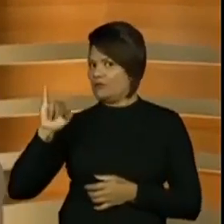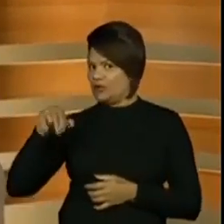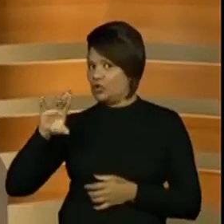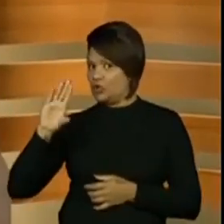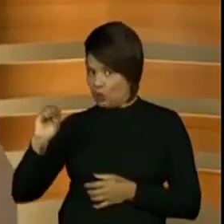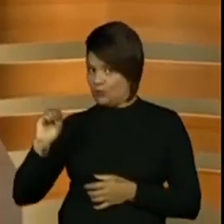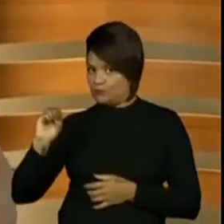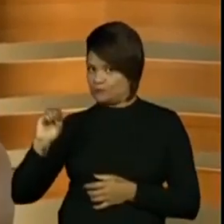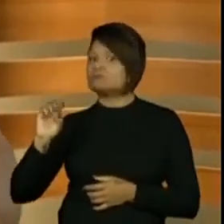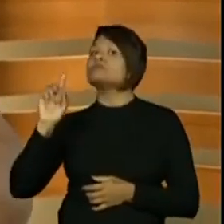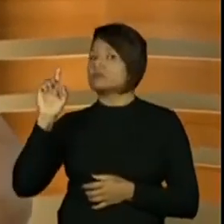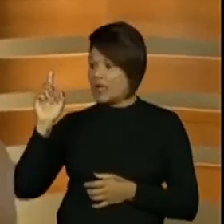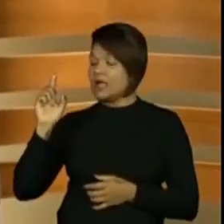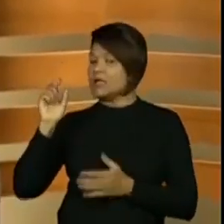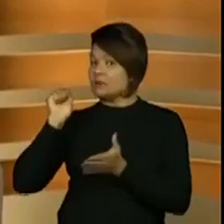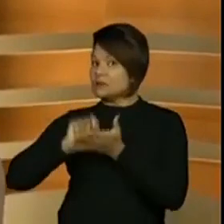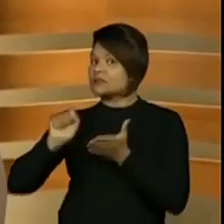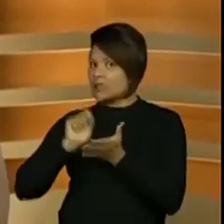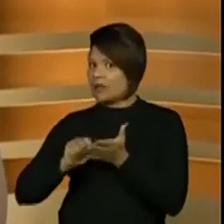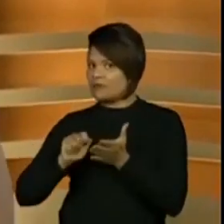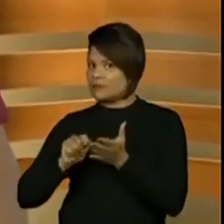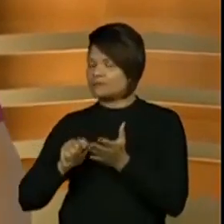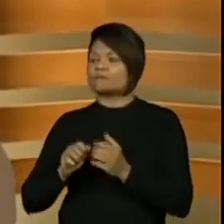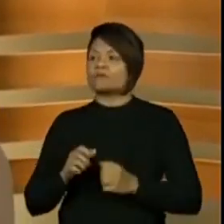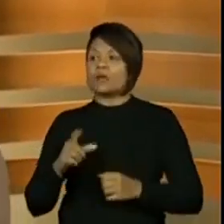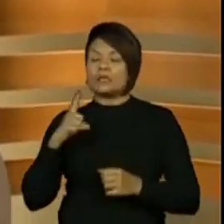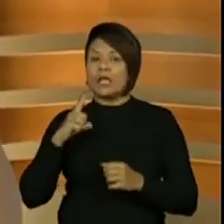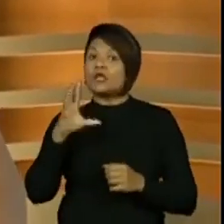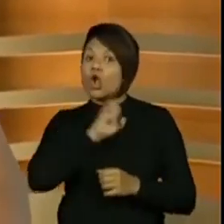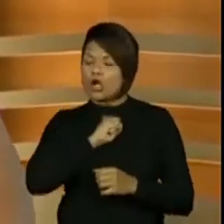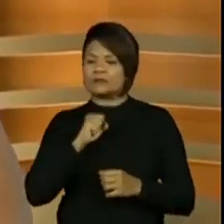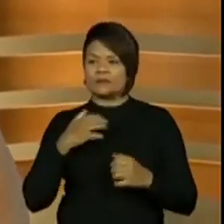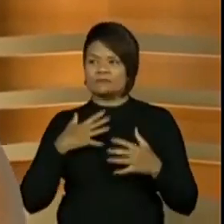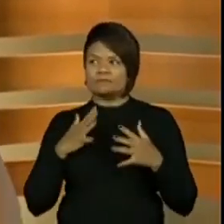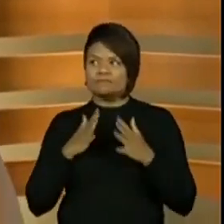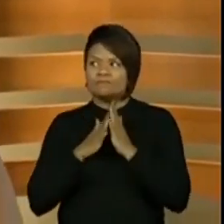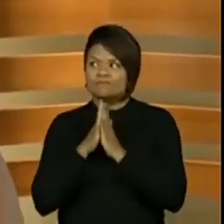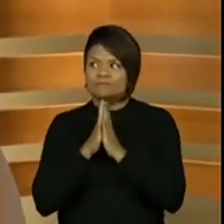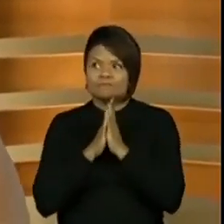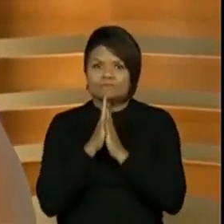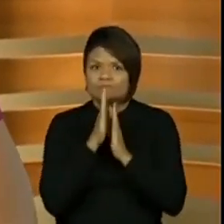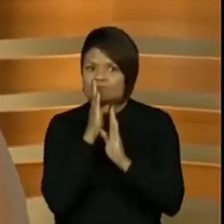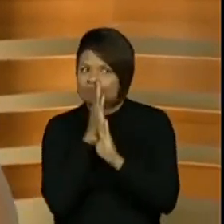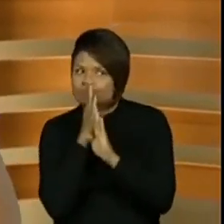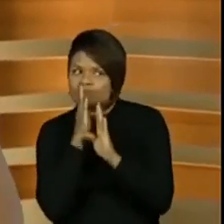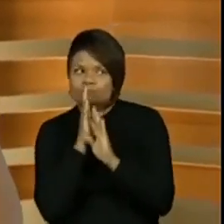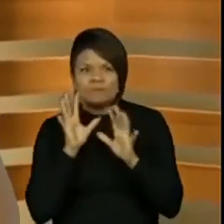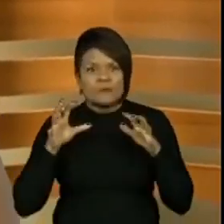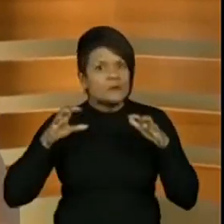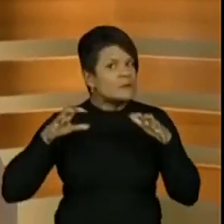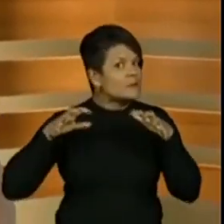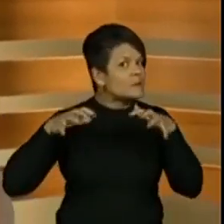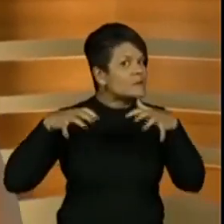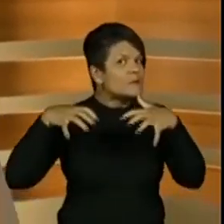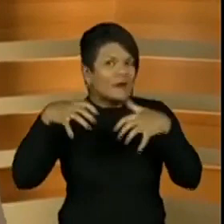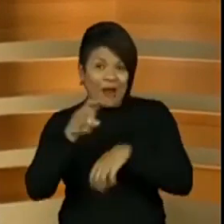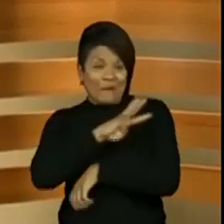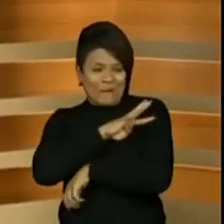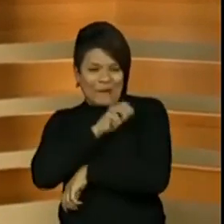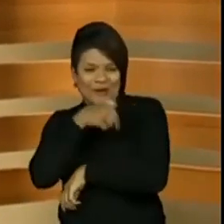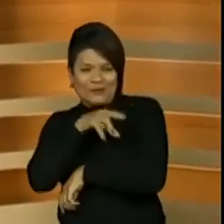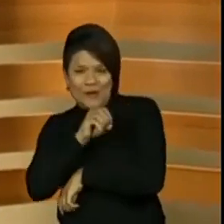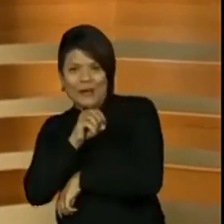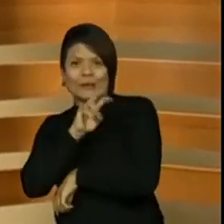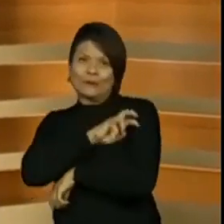tem assombração, que tem suspense. Uma coisa boa para a gente, né? Quem está no quarto, quinto ano adora esse tipo de